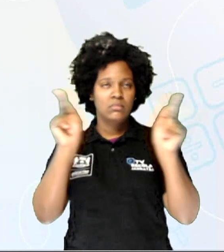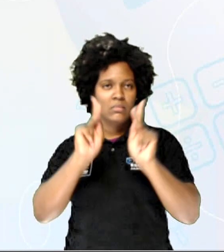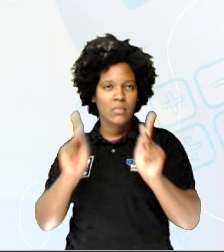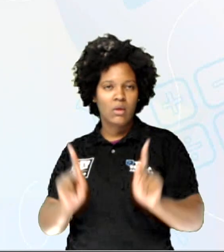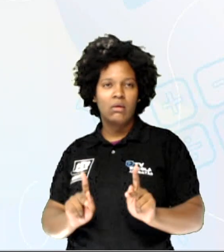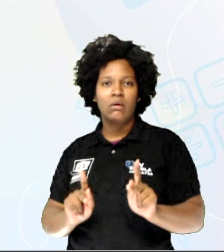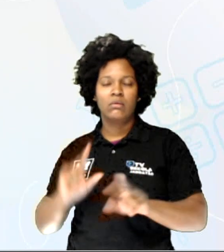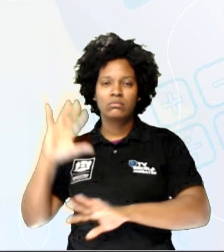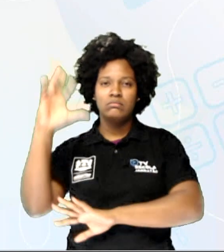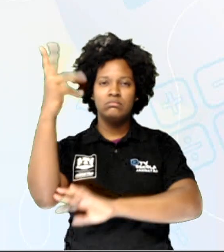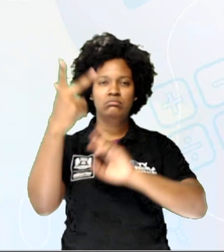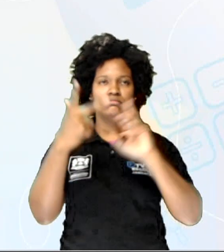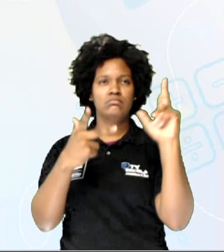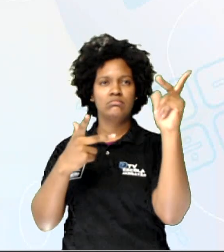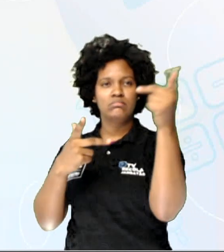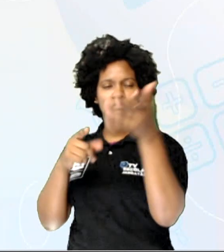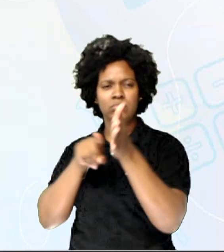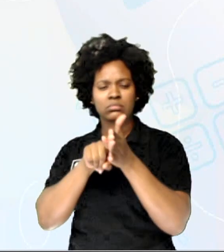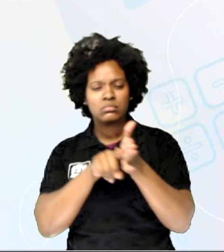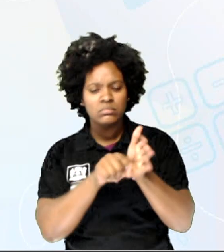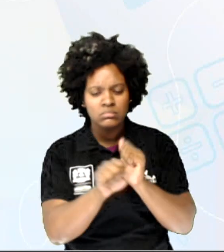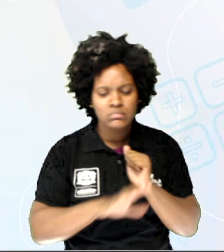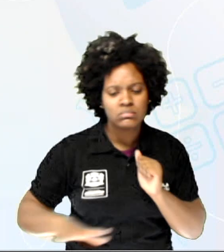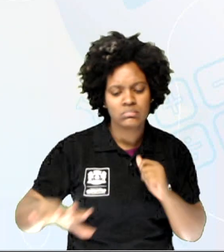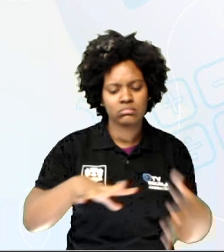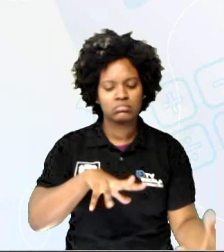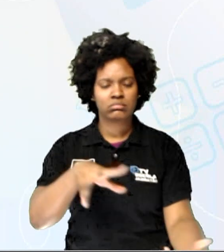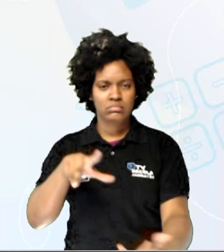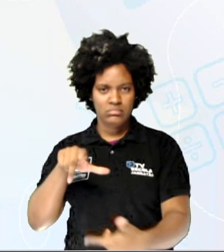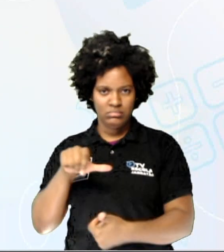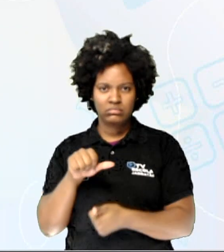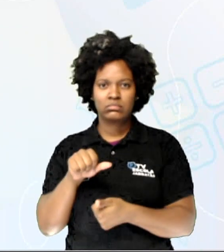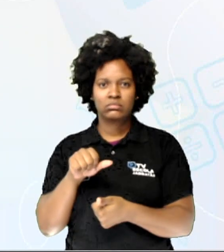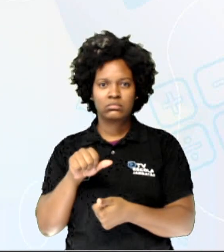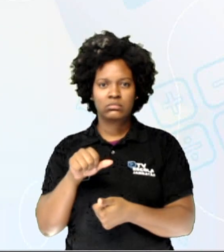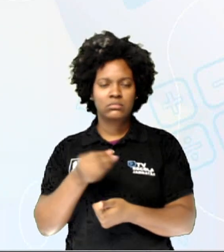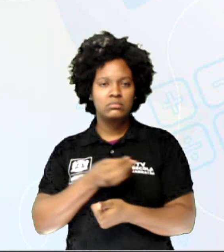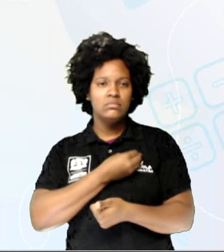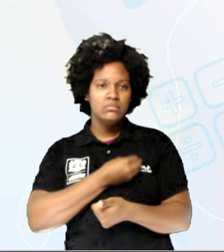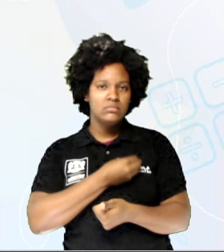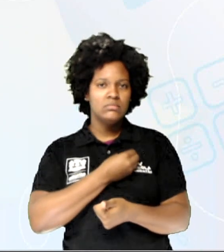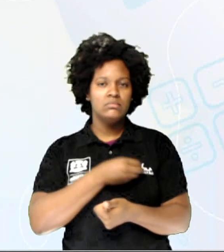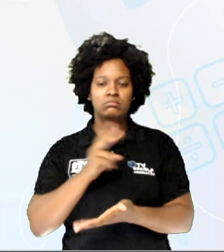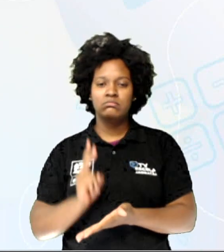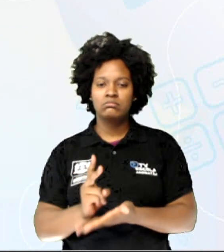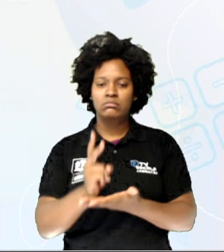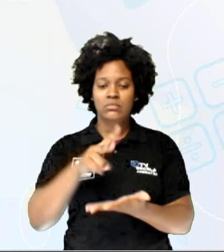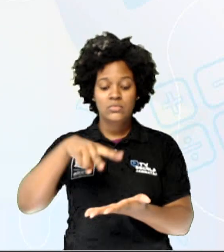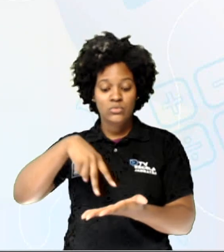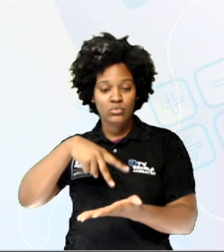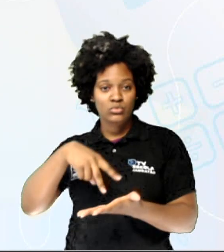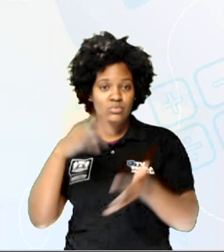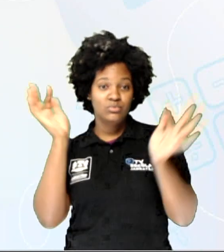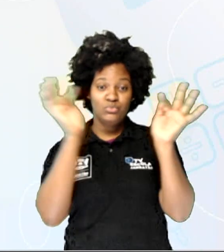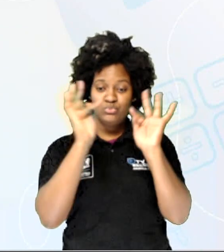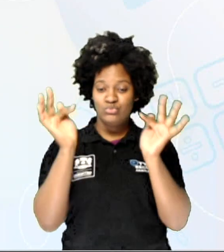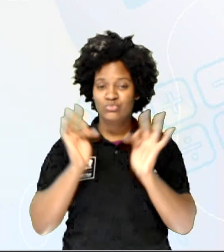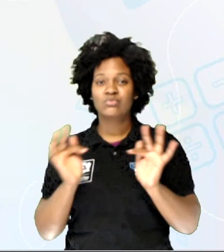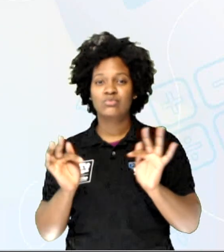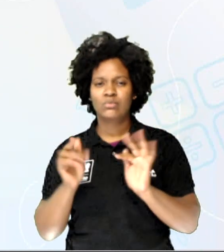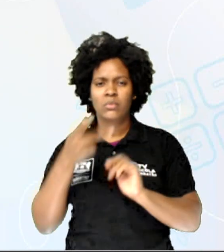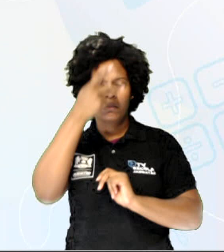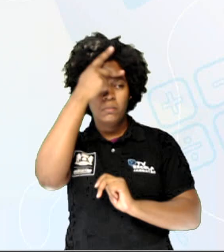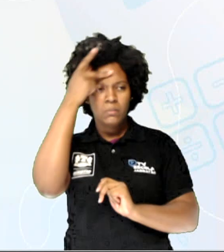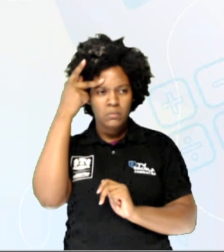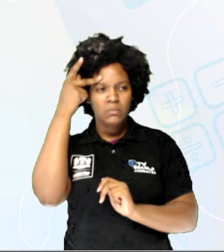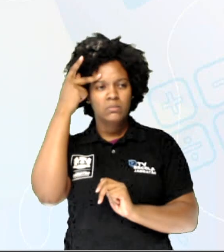floresta. Procura-se algum lugar no planeta onde a vida seja sempre uma dança, e mesmo as pessoas